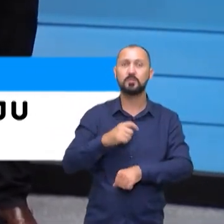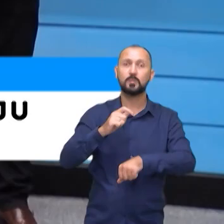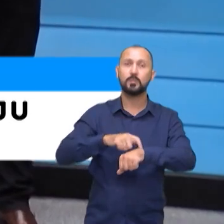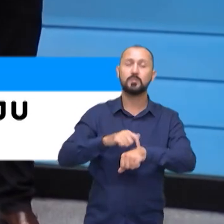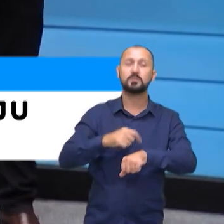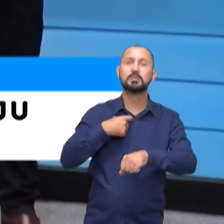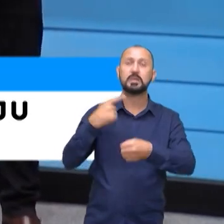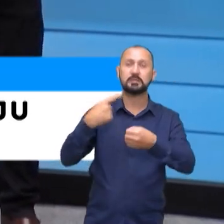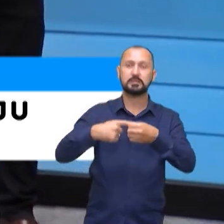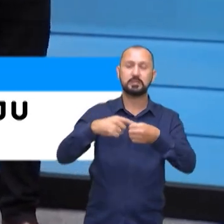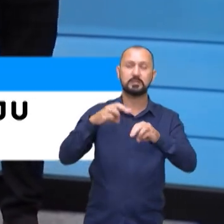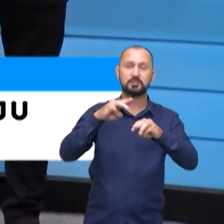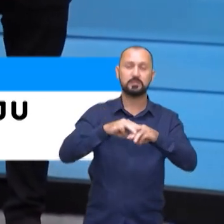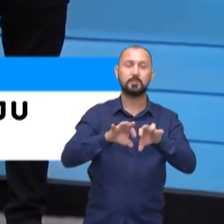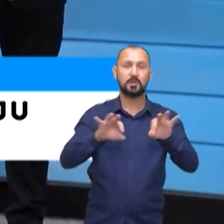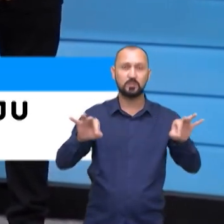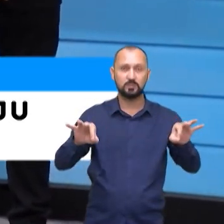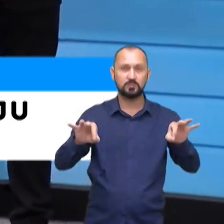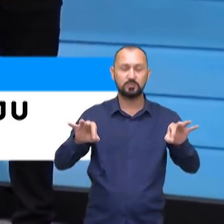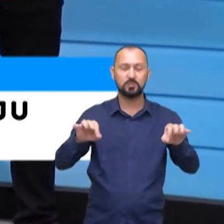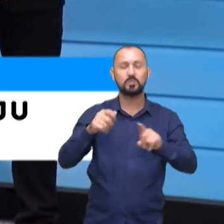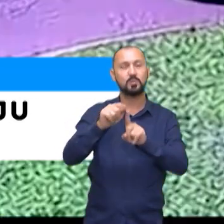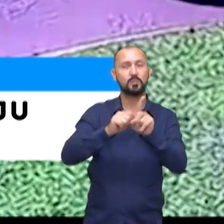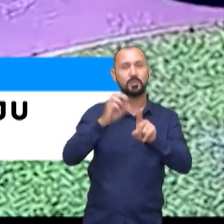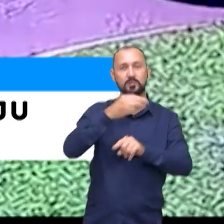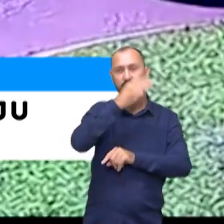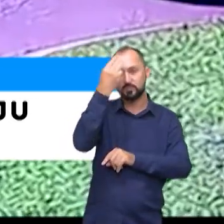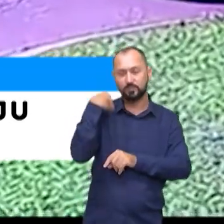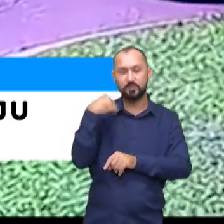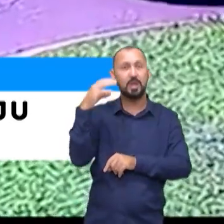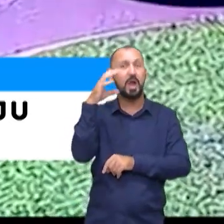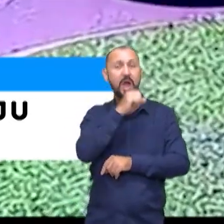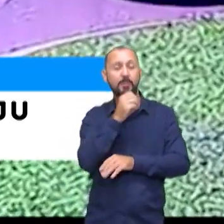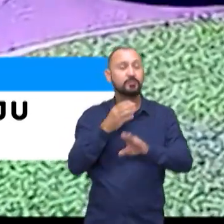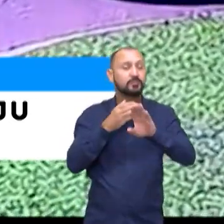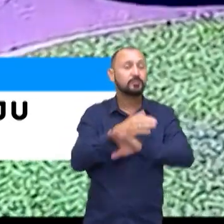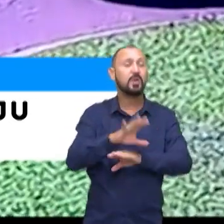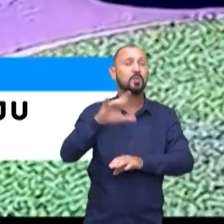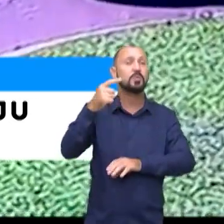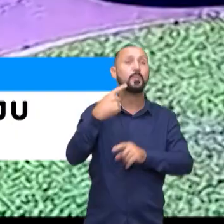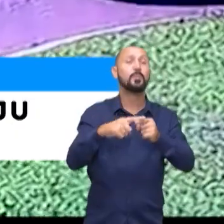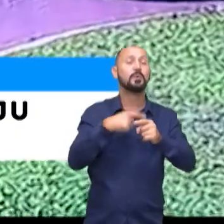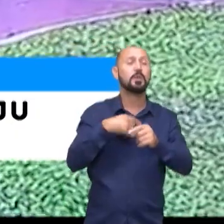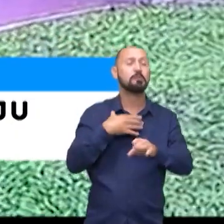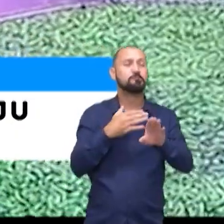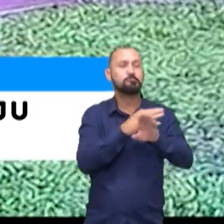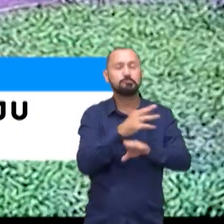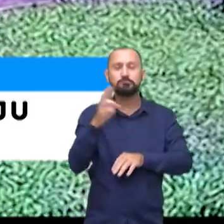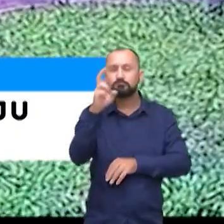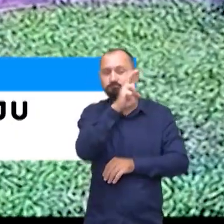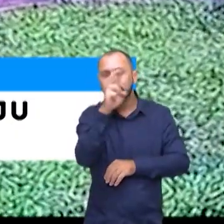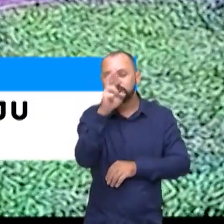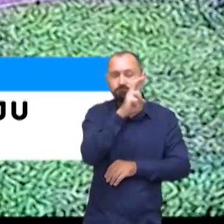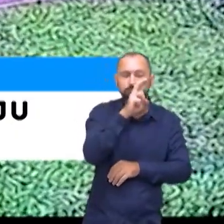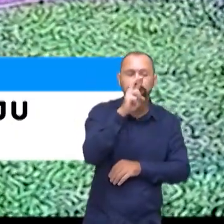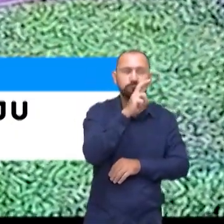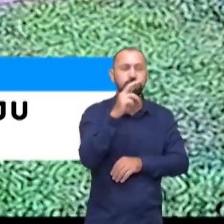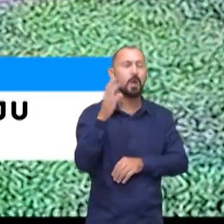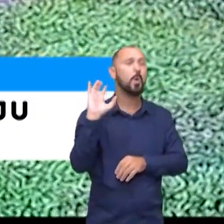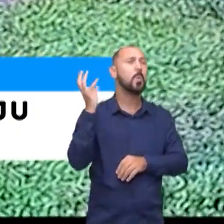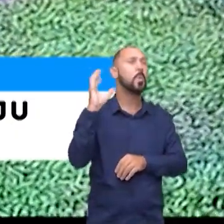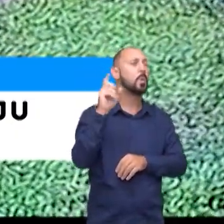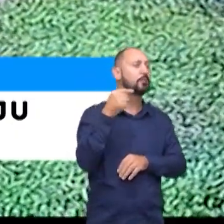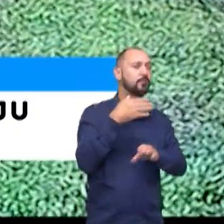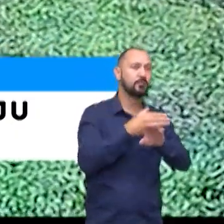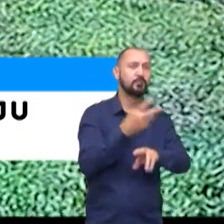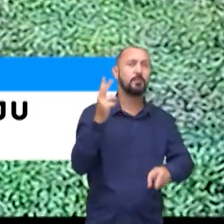operação realizada na cidade de Maracaju no mês de maio. A ação rápida dos agentes se deu graças a rondas que realizavam no local.